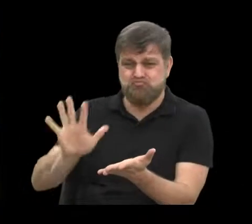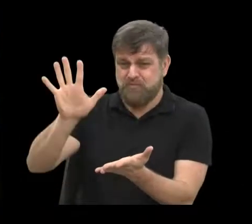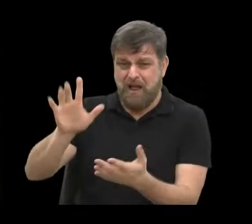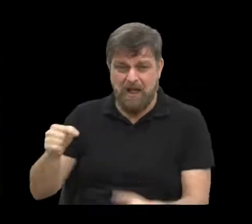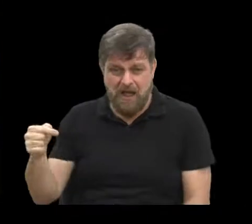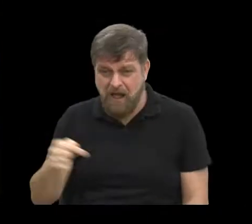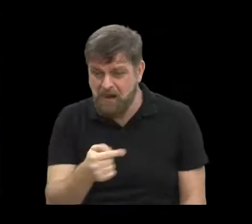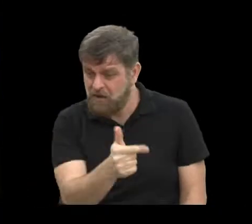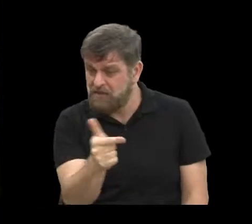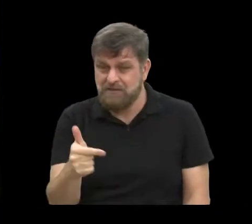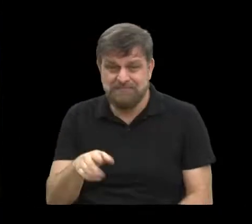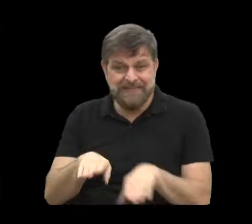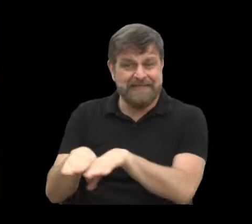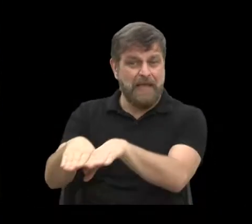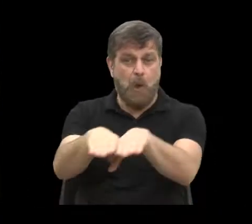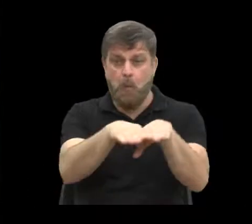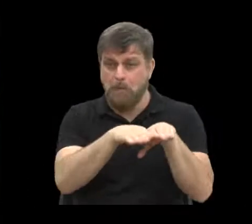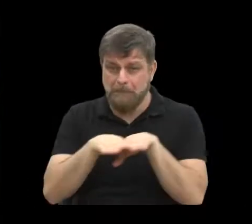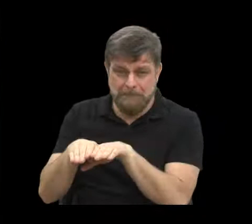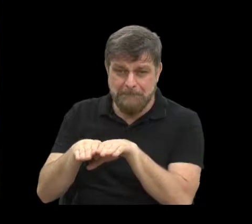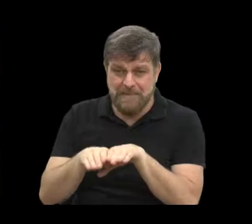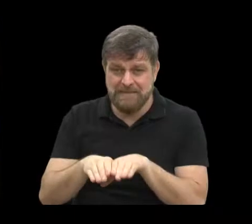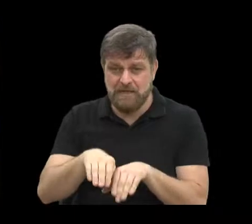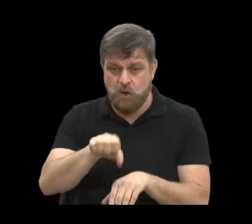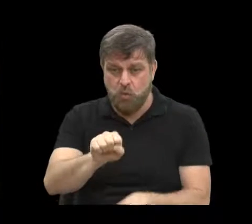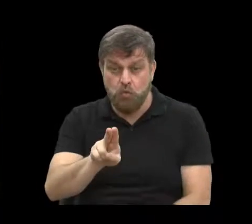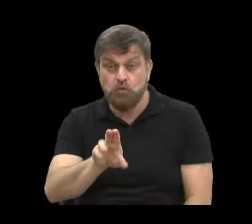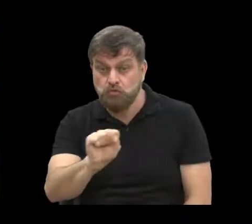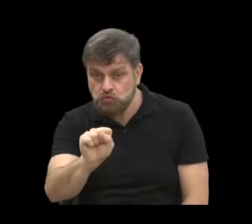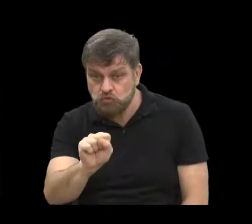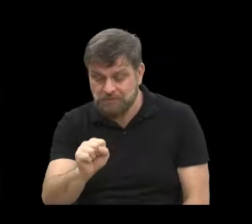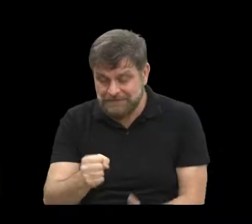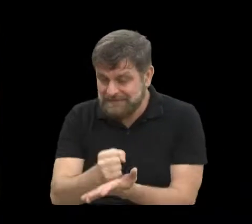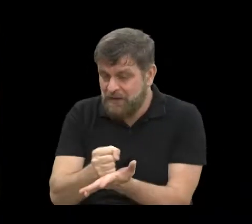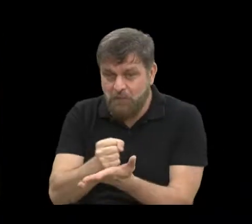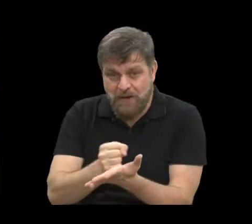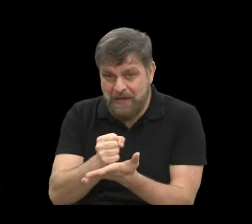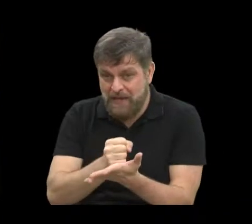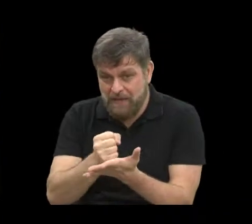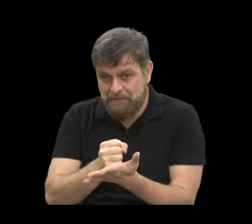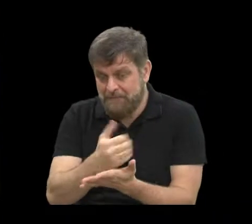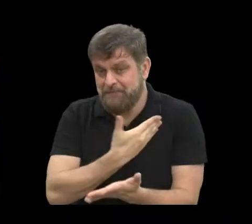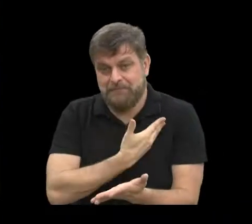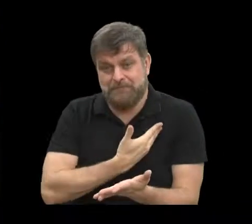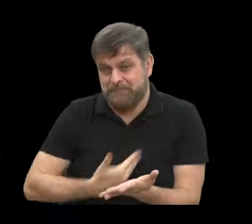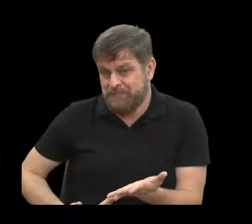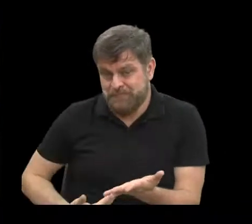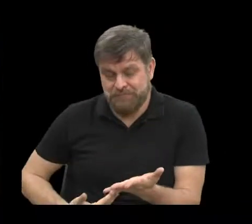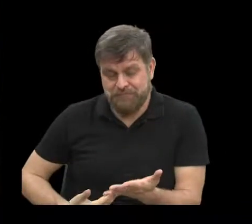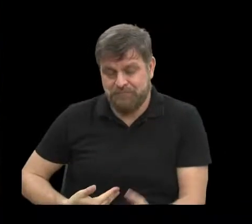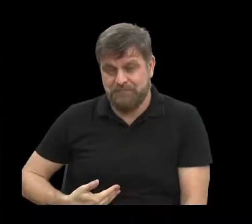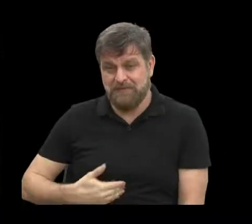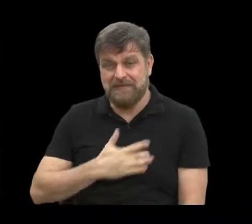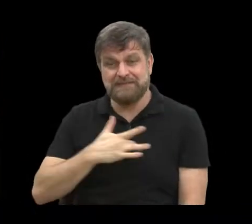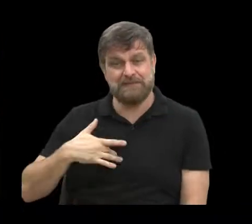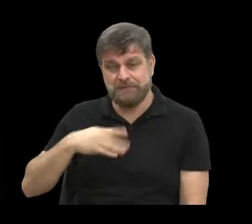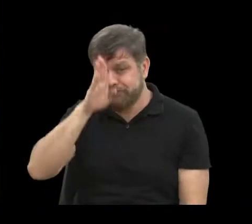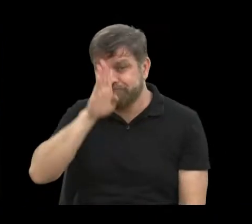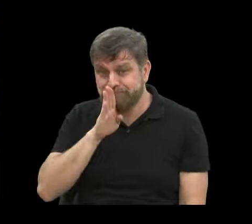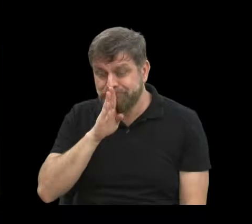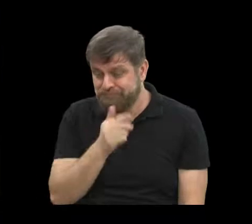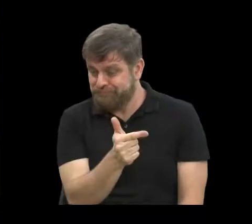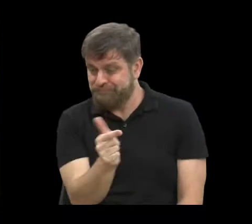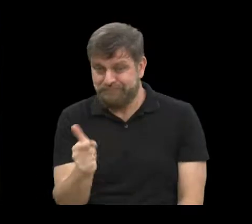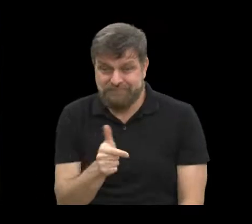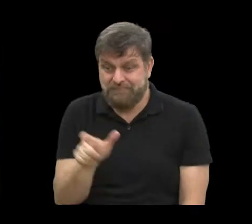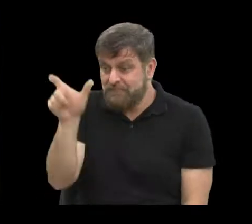são padronizados pelo SUS, que não estão lá na lista de fornecimento do SUS, e aí a pessoa